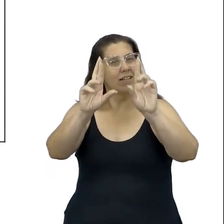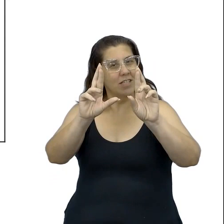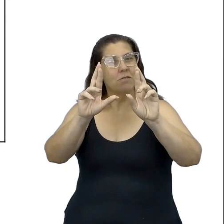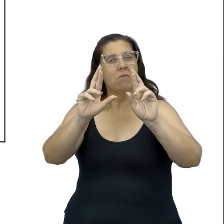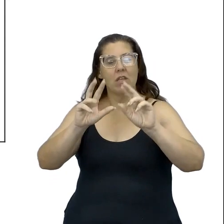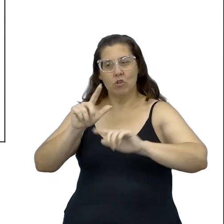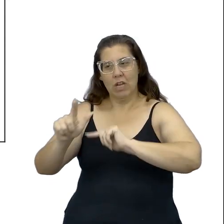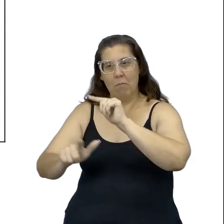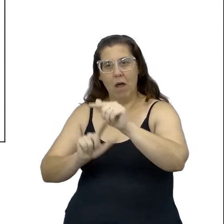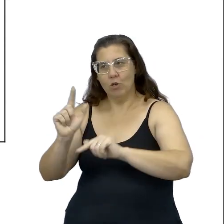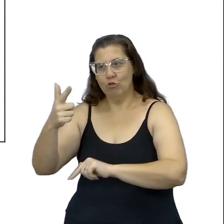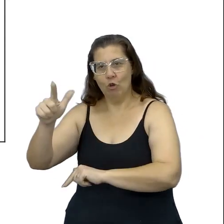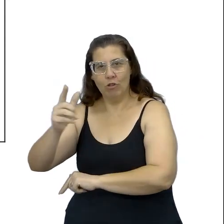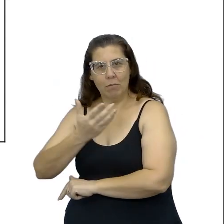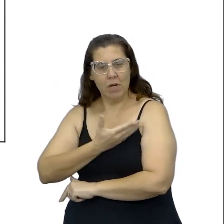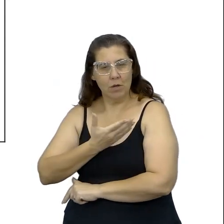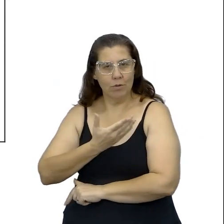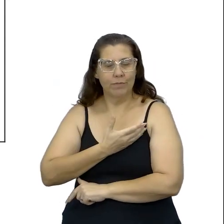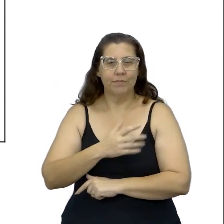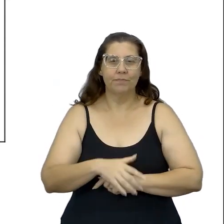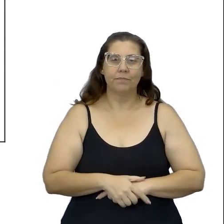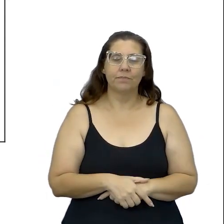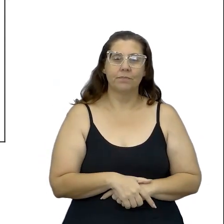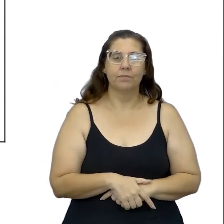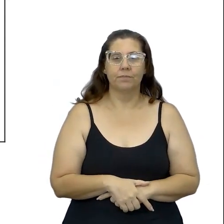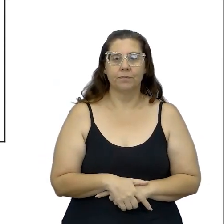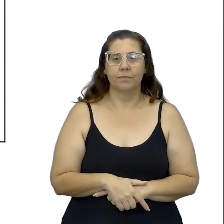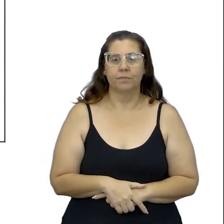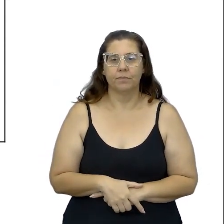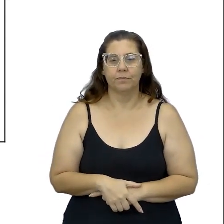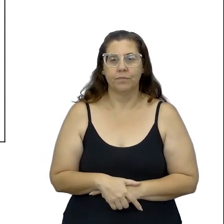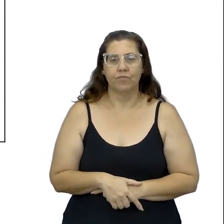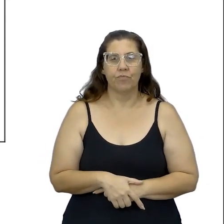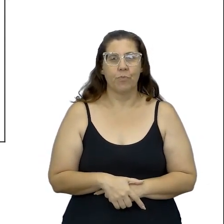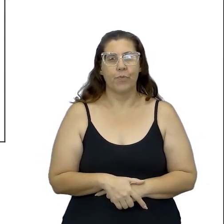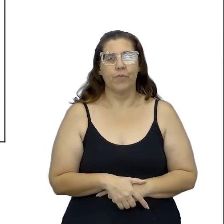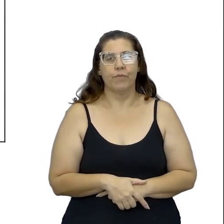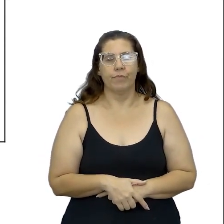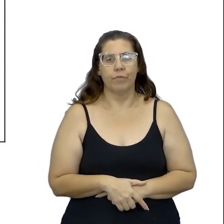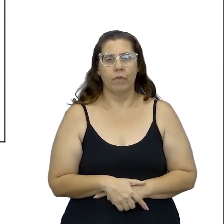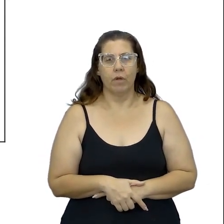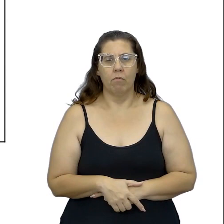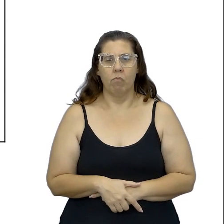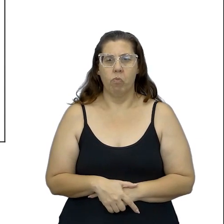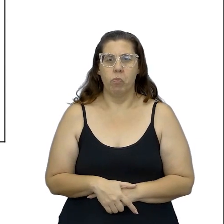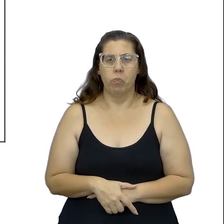do colega.